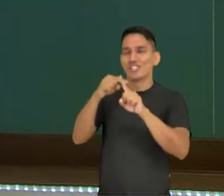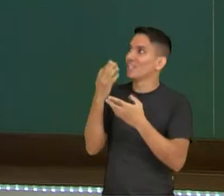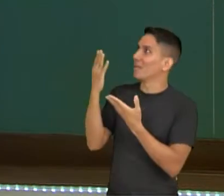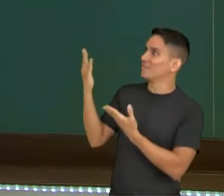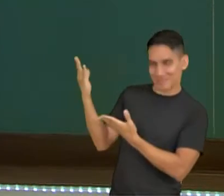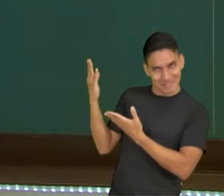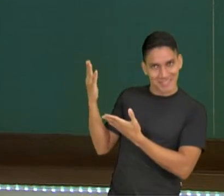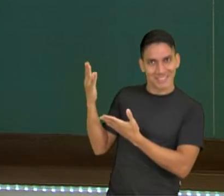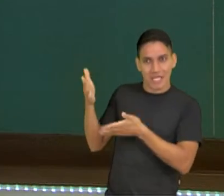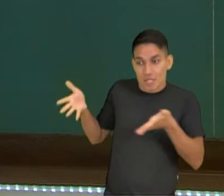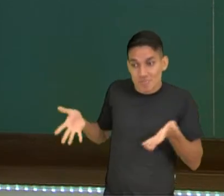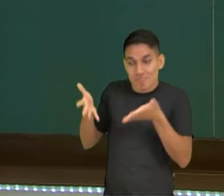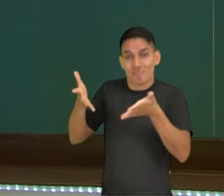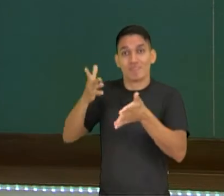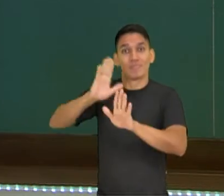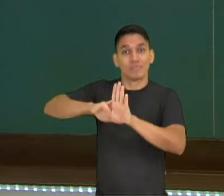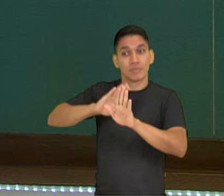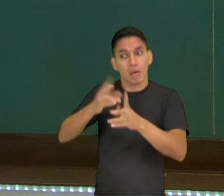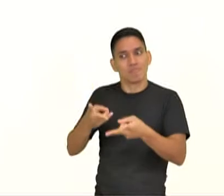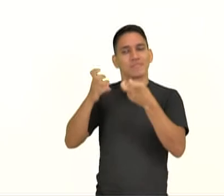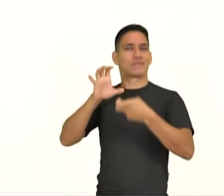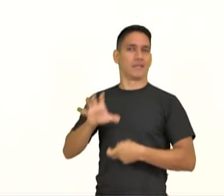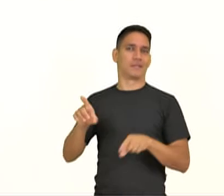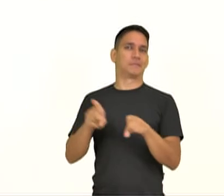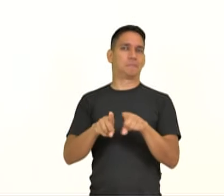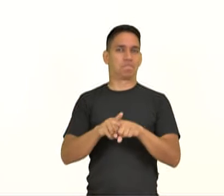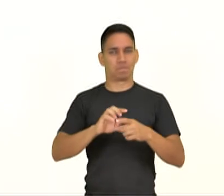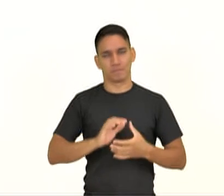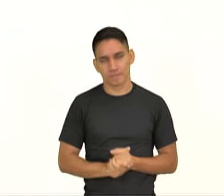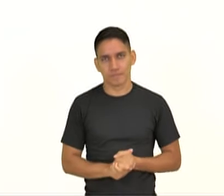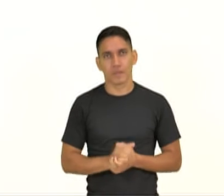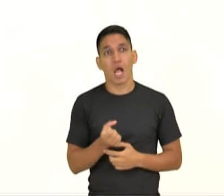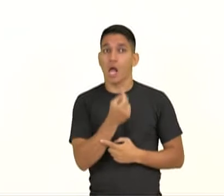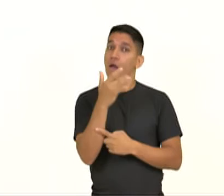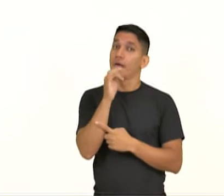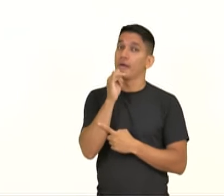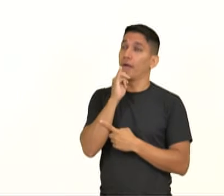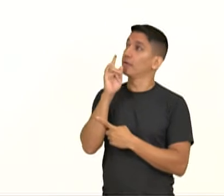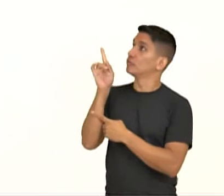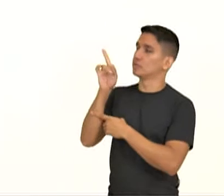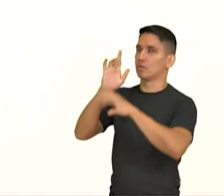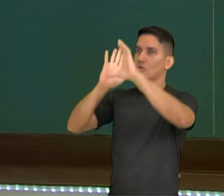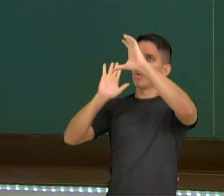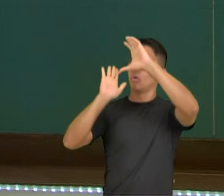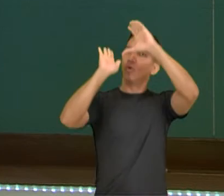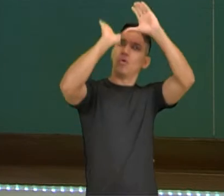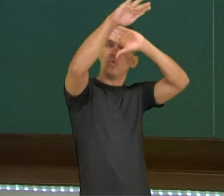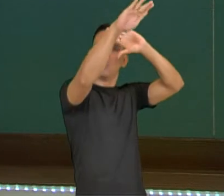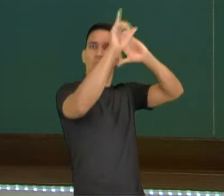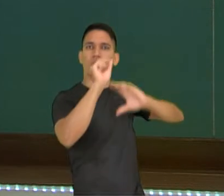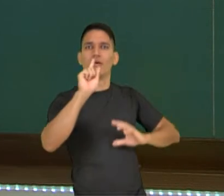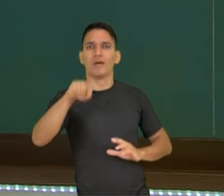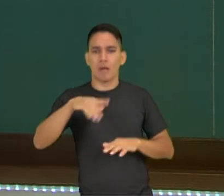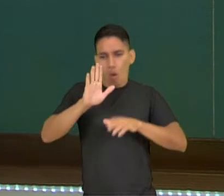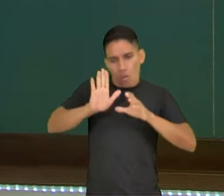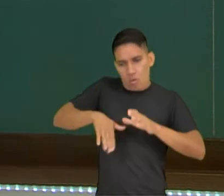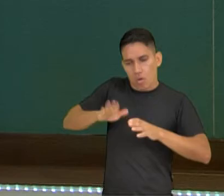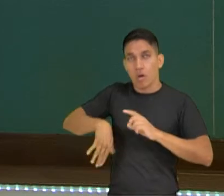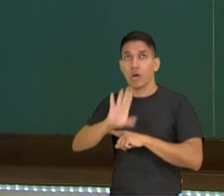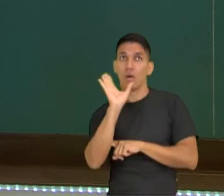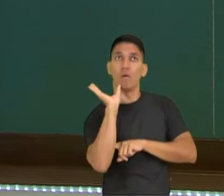a gente pode visualizar bem isso. Há mais alguns exemplos, como arremessos de basquete. Então, tem as duas